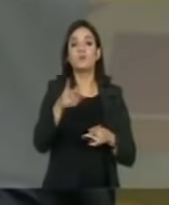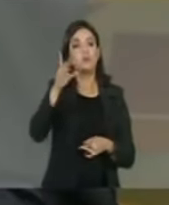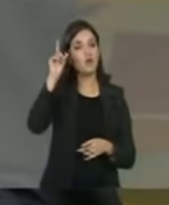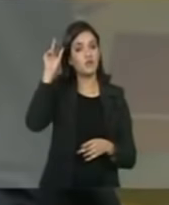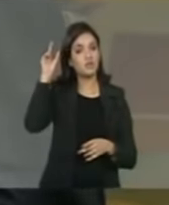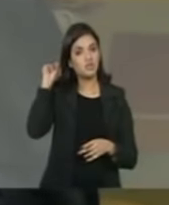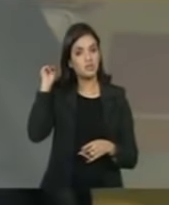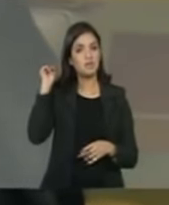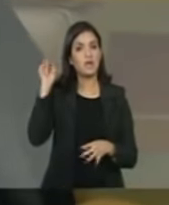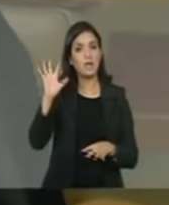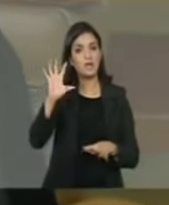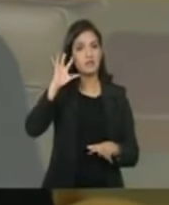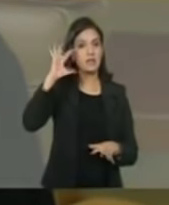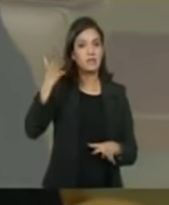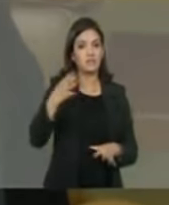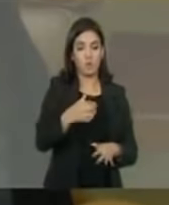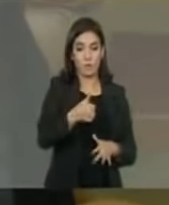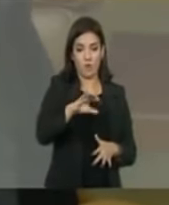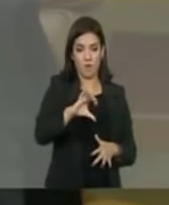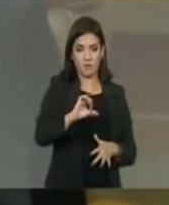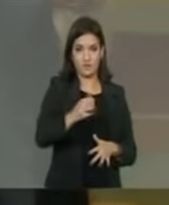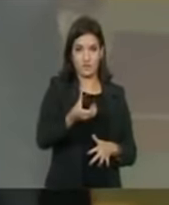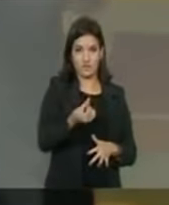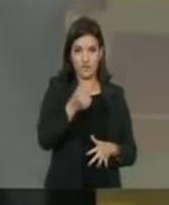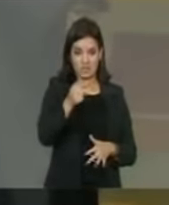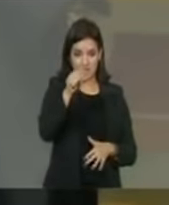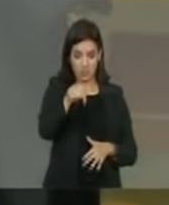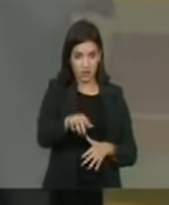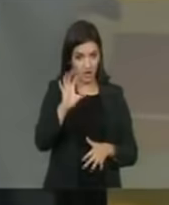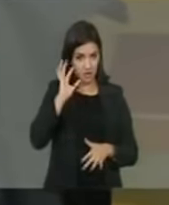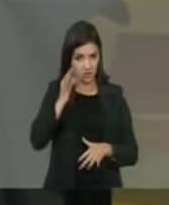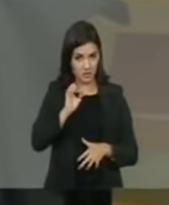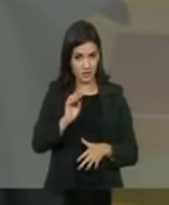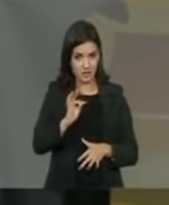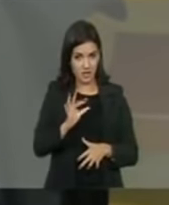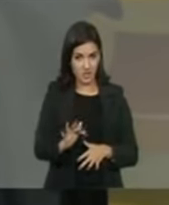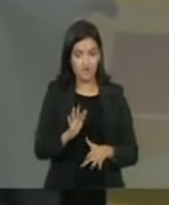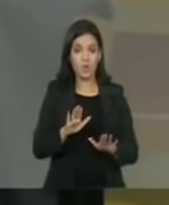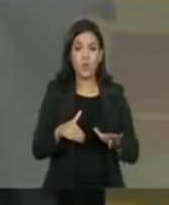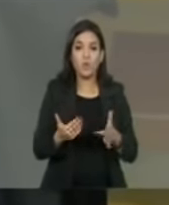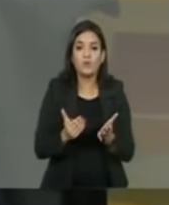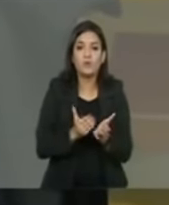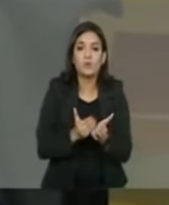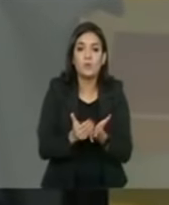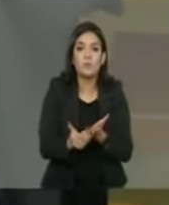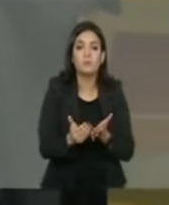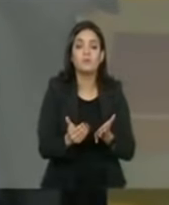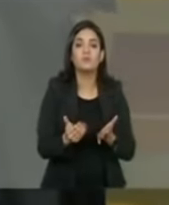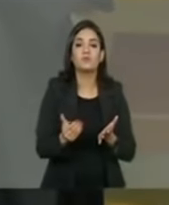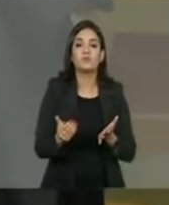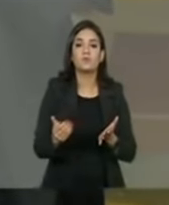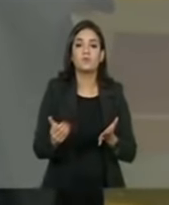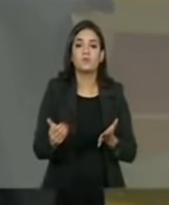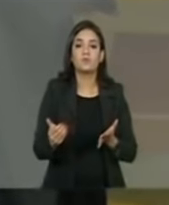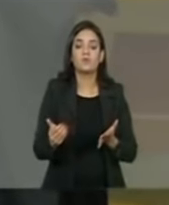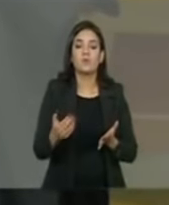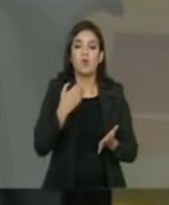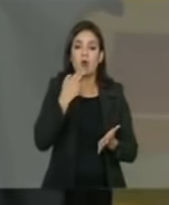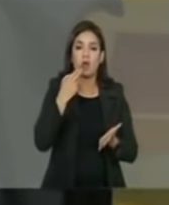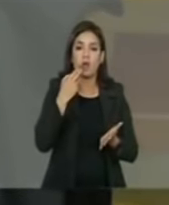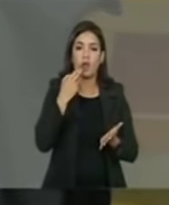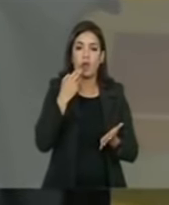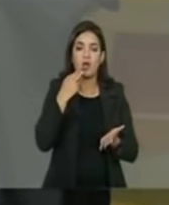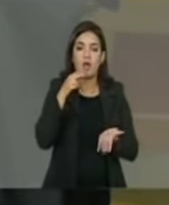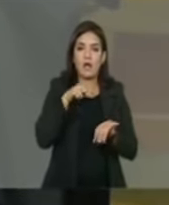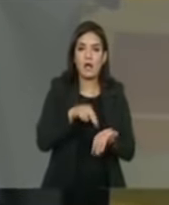tribunal federal de 1967 quando entrou em vigor a carta de 1967